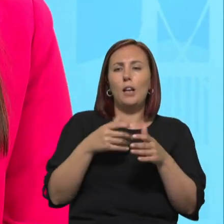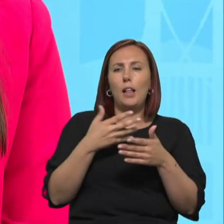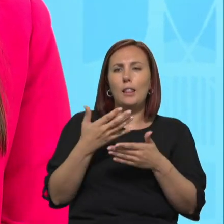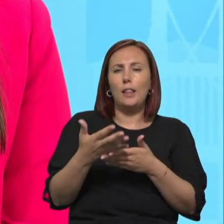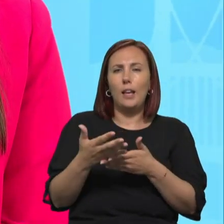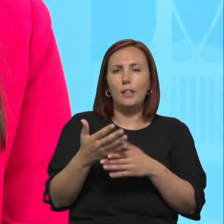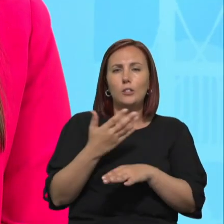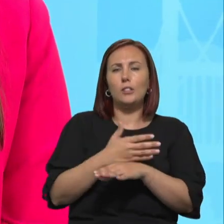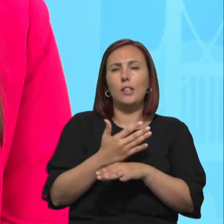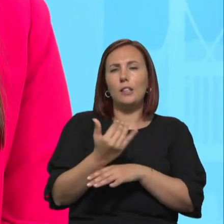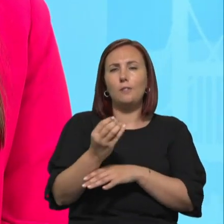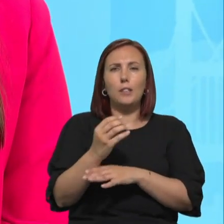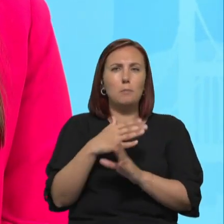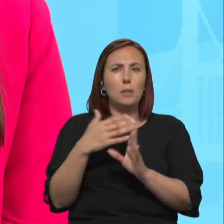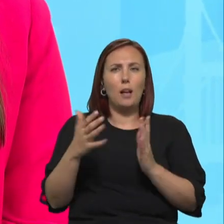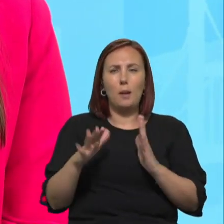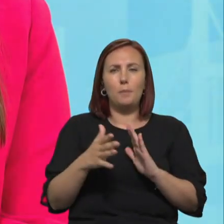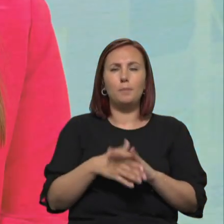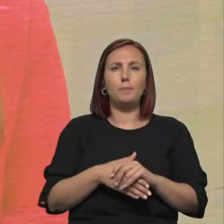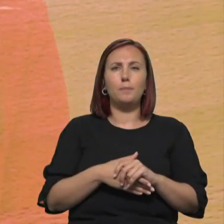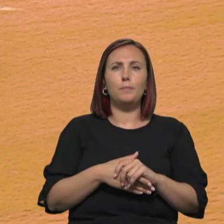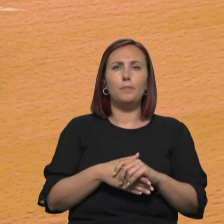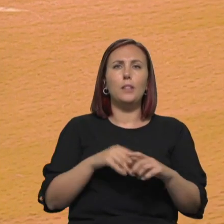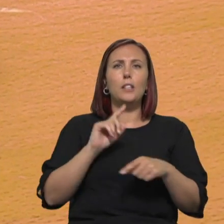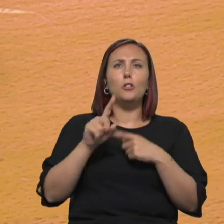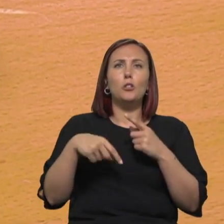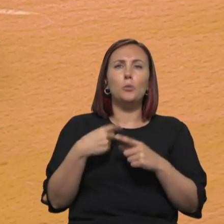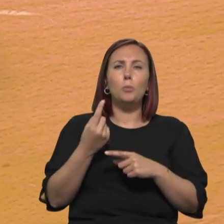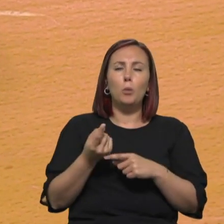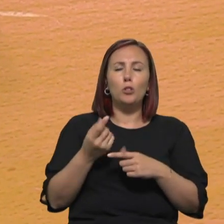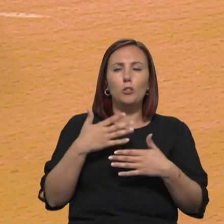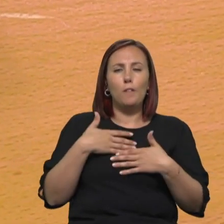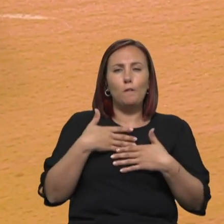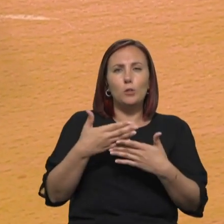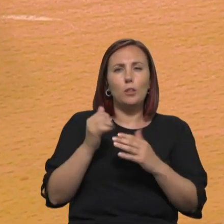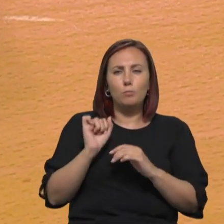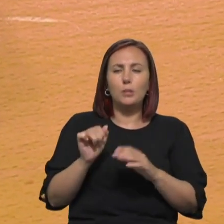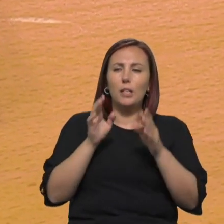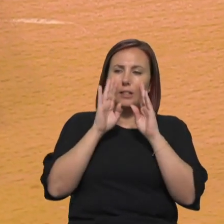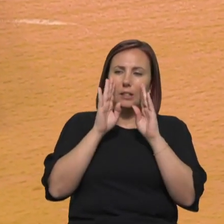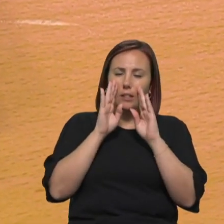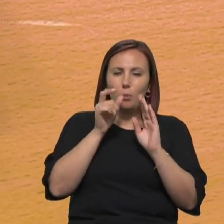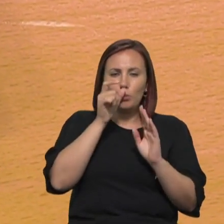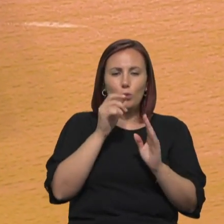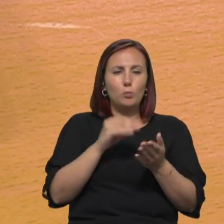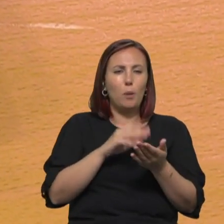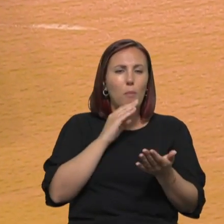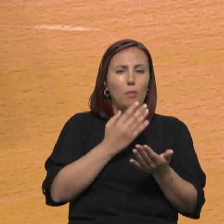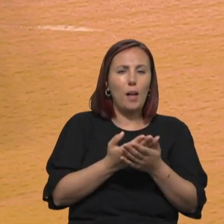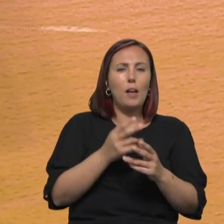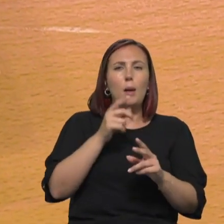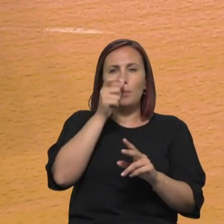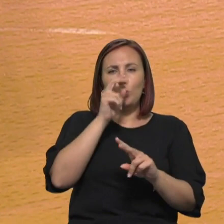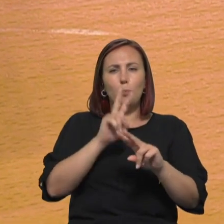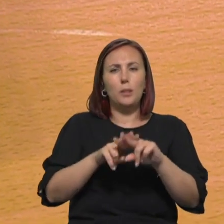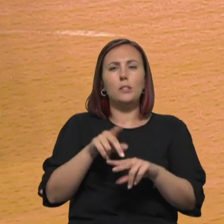meados do século XX. Depois, além da sua devoção e da sua atenção aos pobres, aos presos e aos doentes, é também um